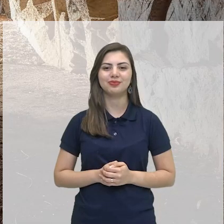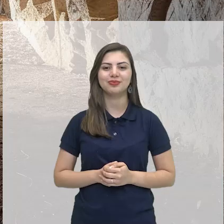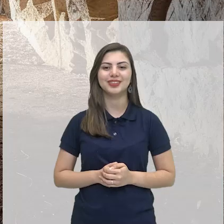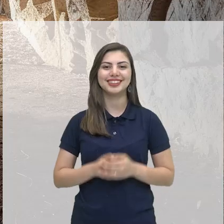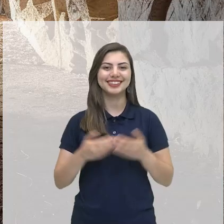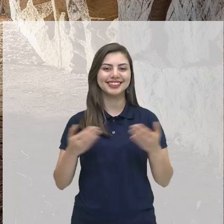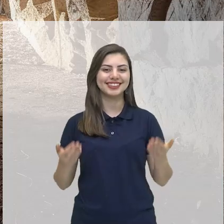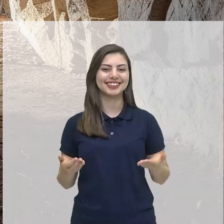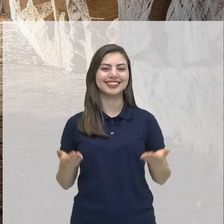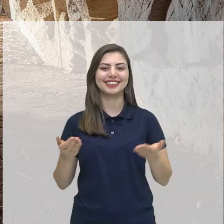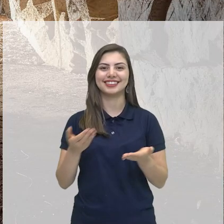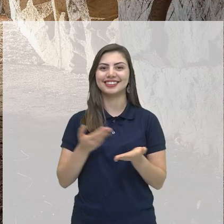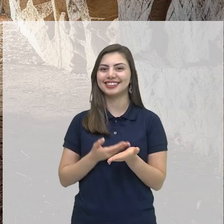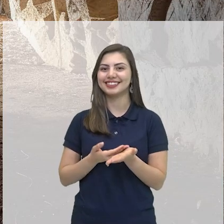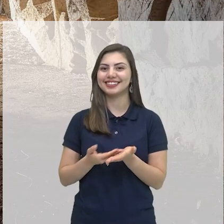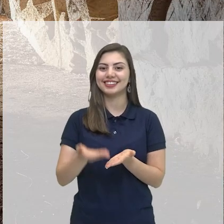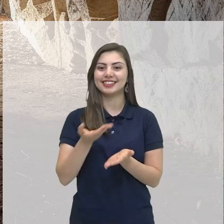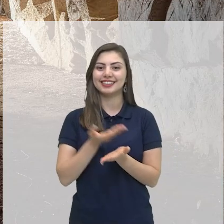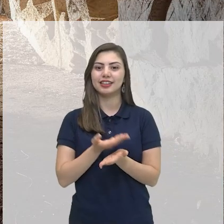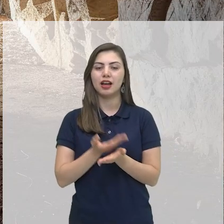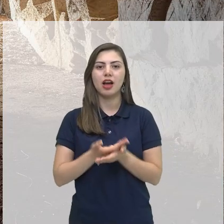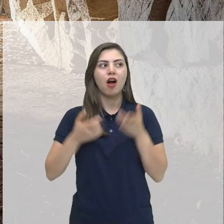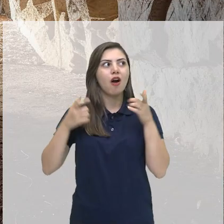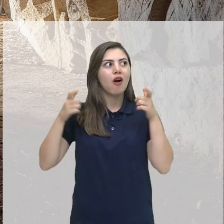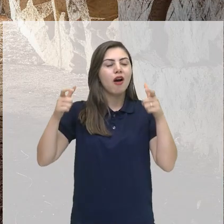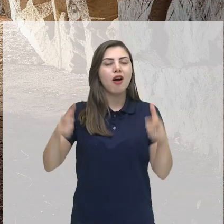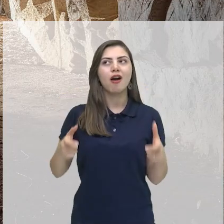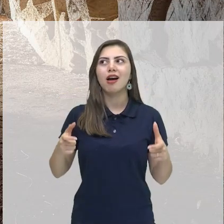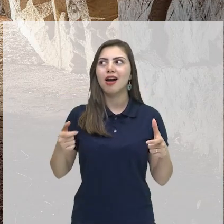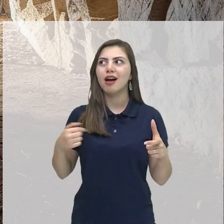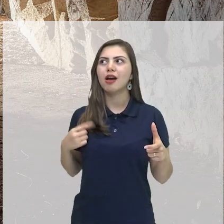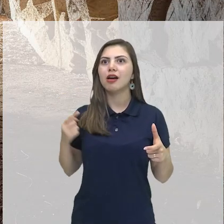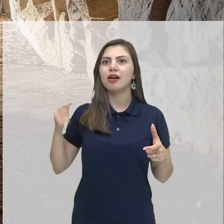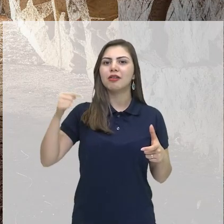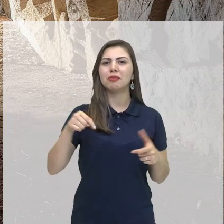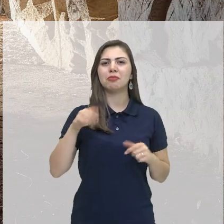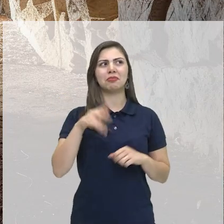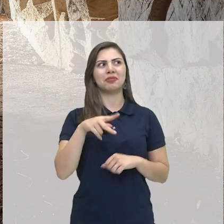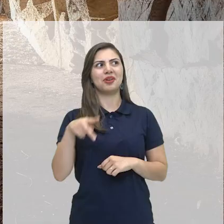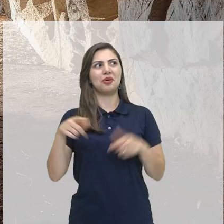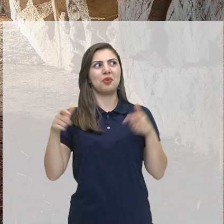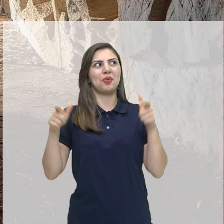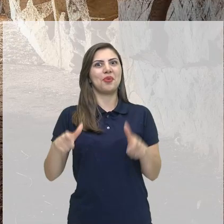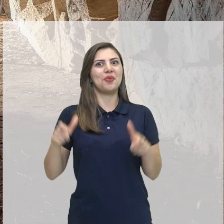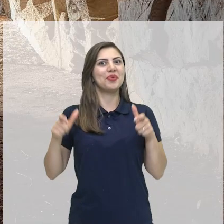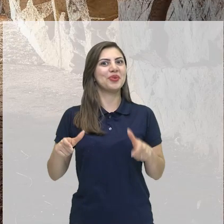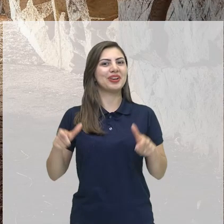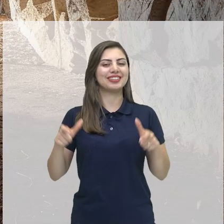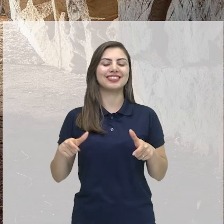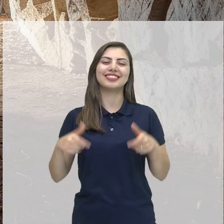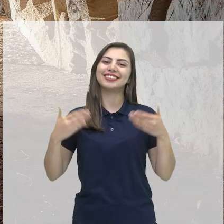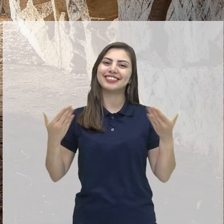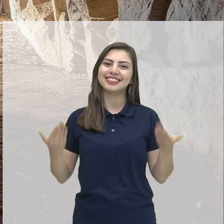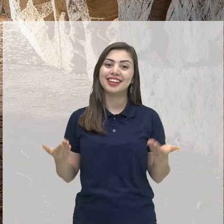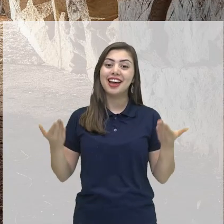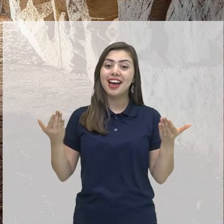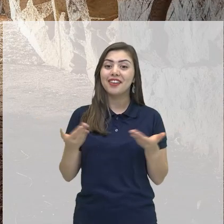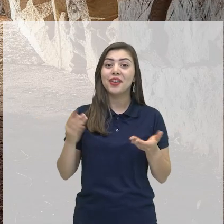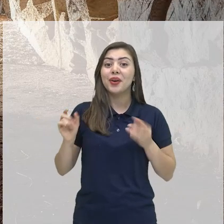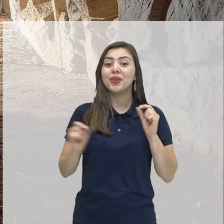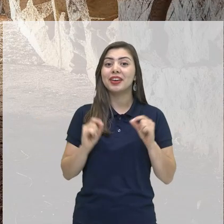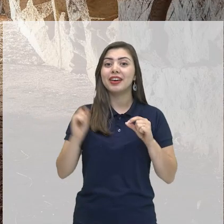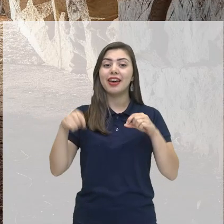E para começar a nossa aula, onde eu vim parar? Professora, onde é que a senhora foi parar, pelo amor de Deus? Estamos